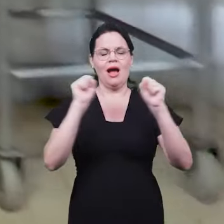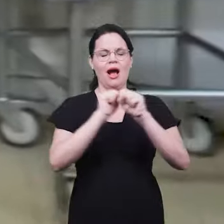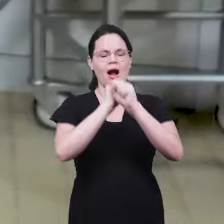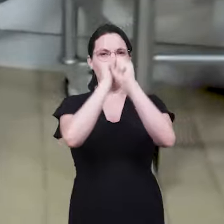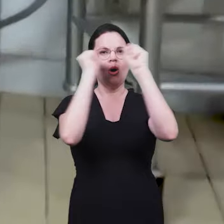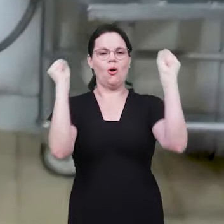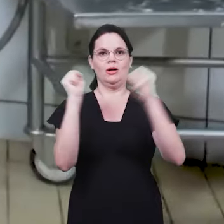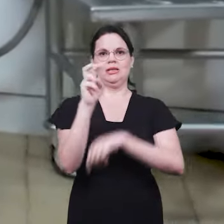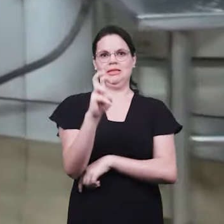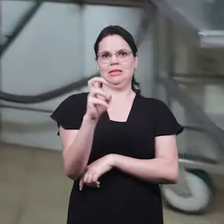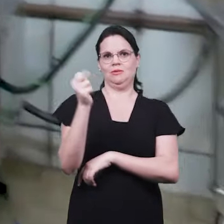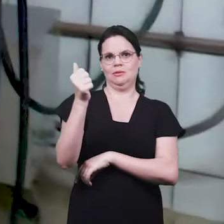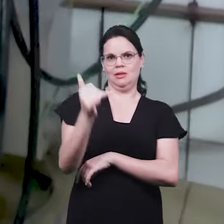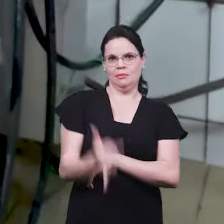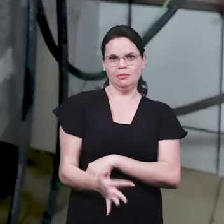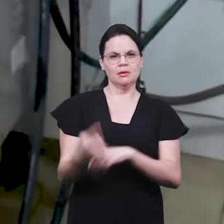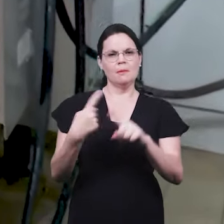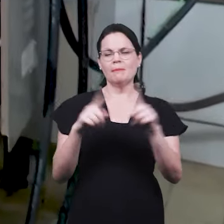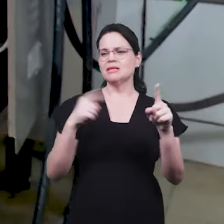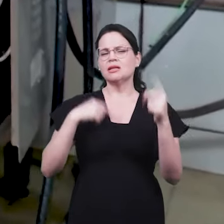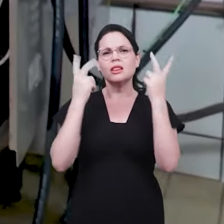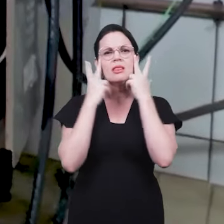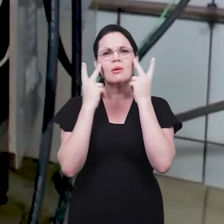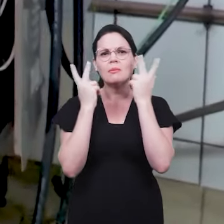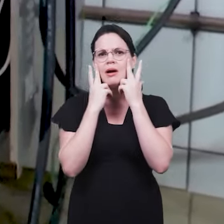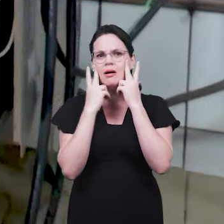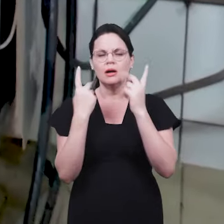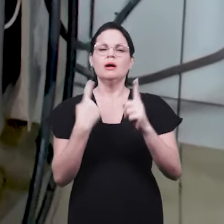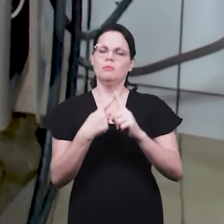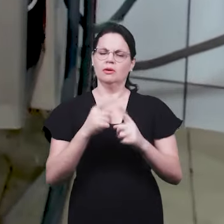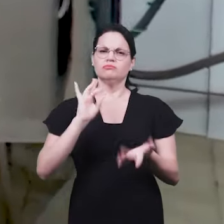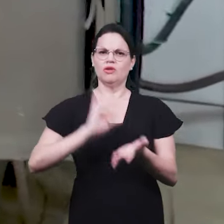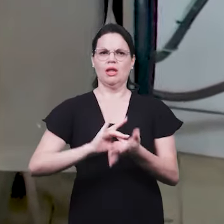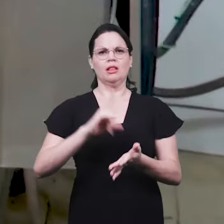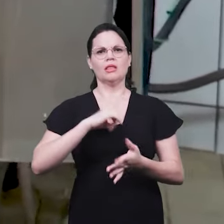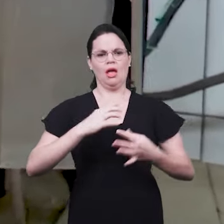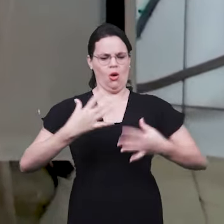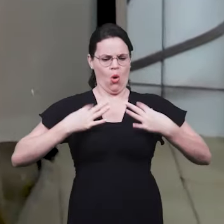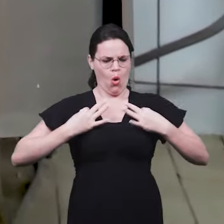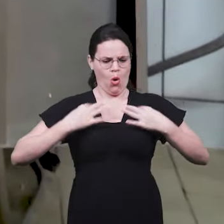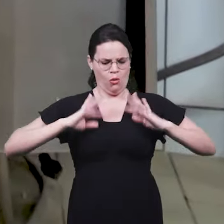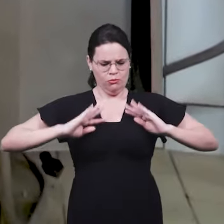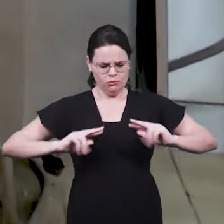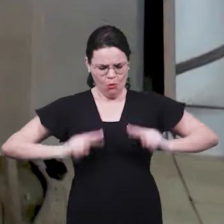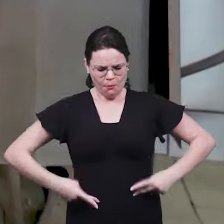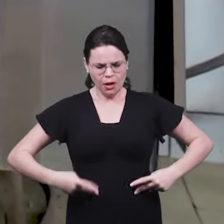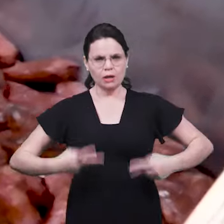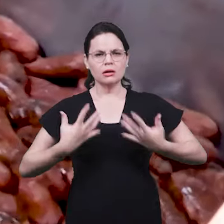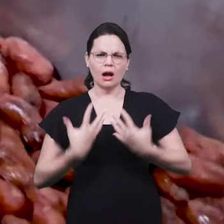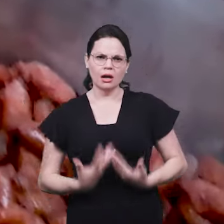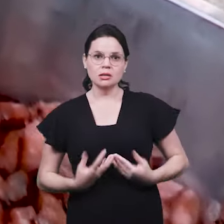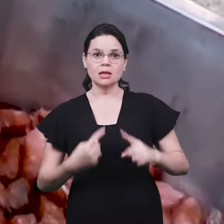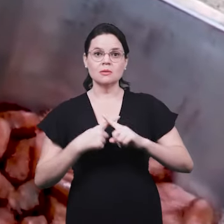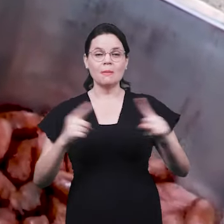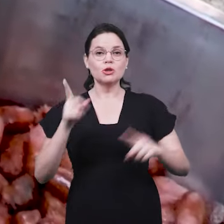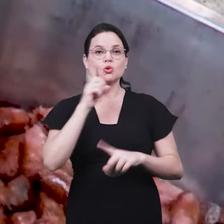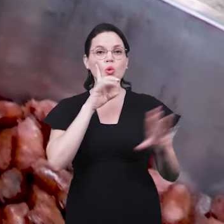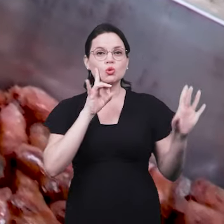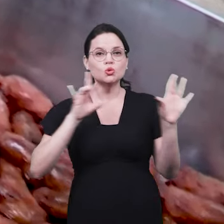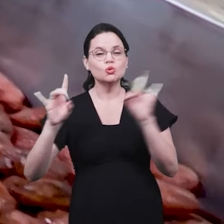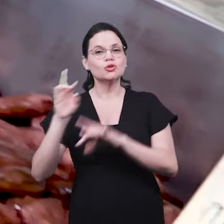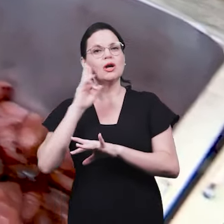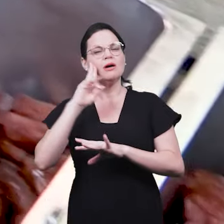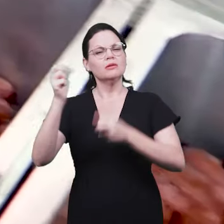às 5 da manhã, mas é algo bom, porque nós sentimos o cansaço físico, mas nós sentimos o vigor, o renovo do Senhor.